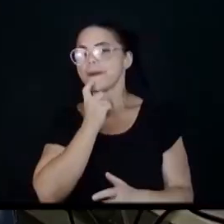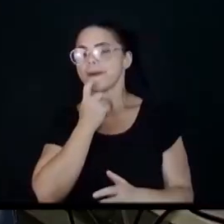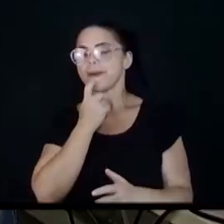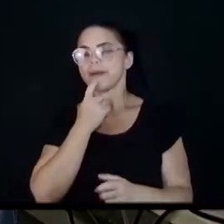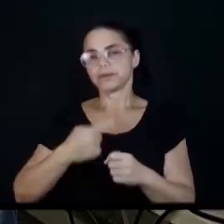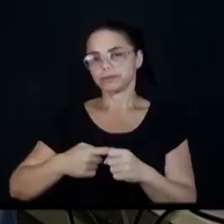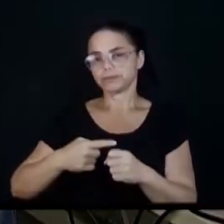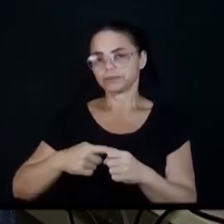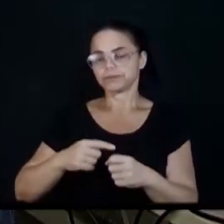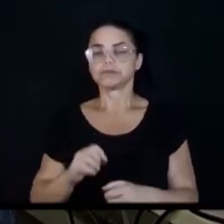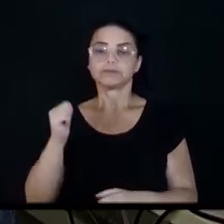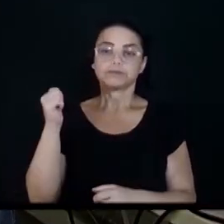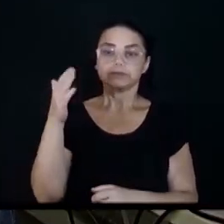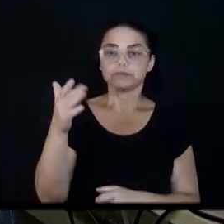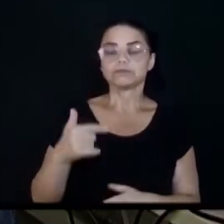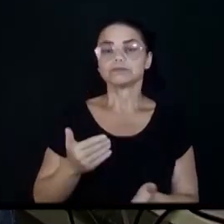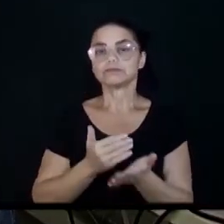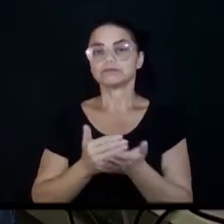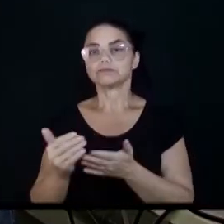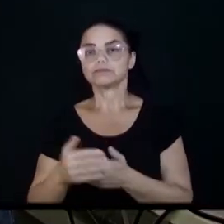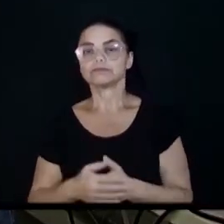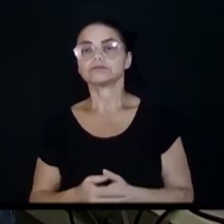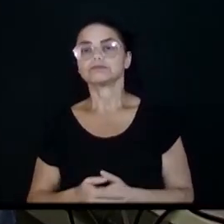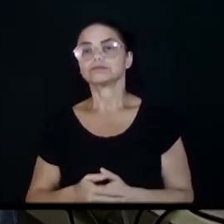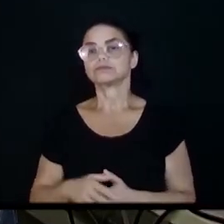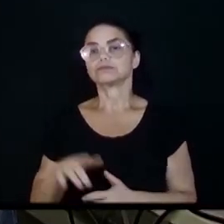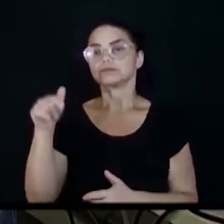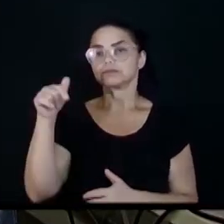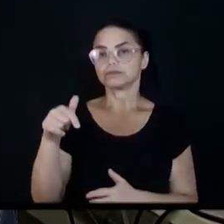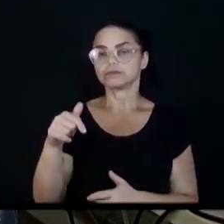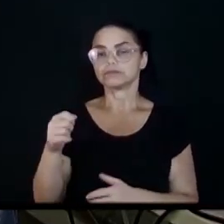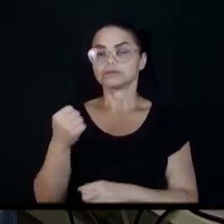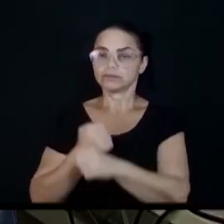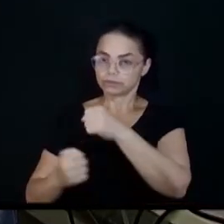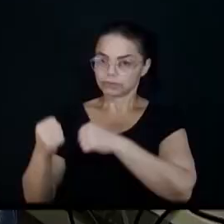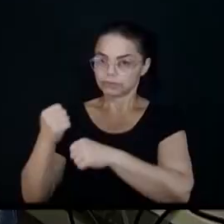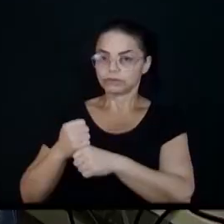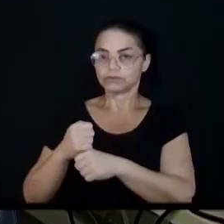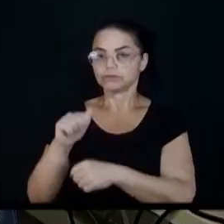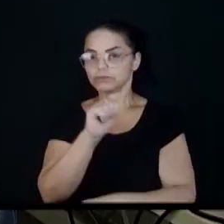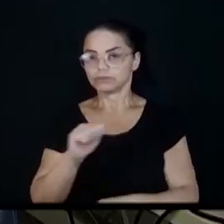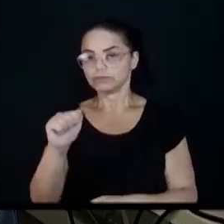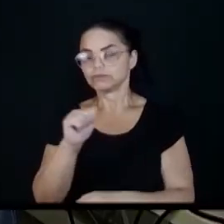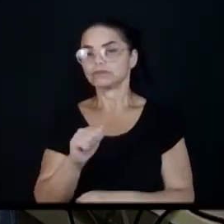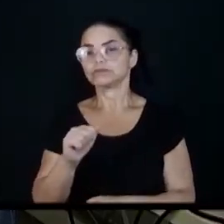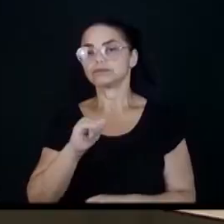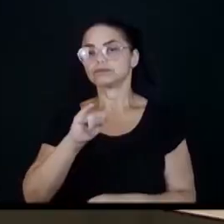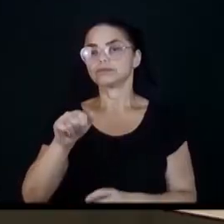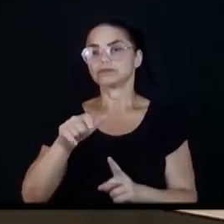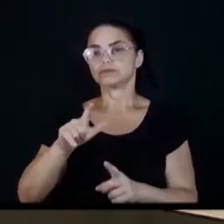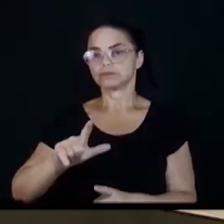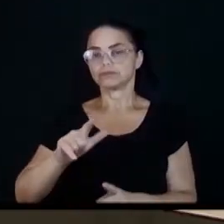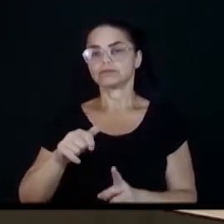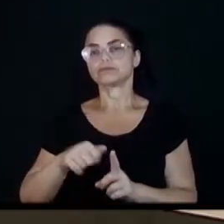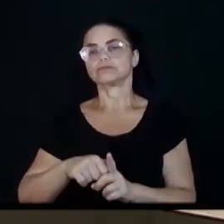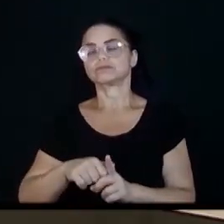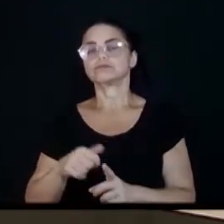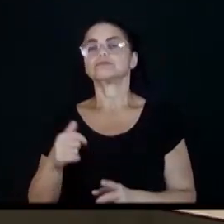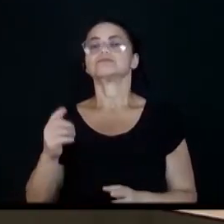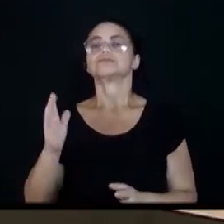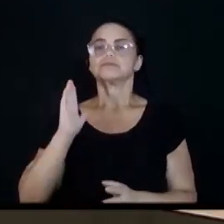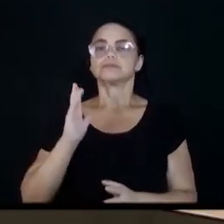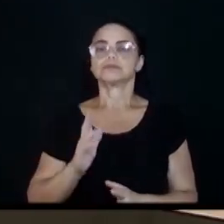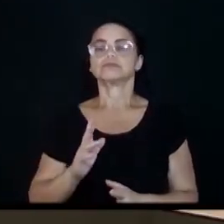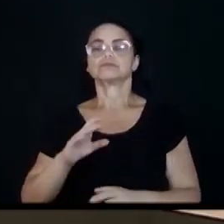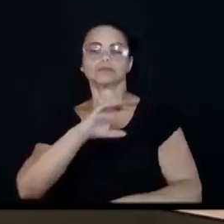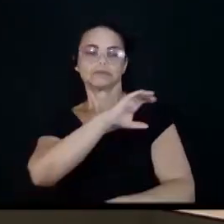eu comecei aqui no Direito de Ser o ano passado, em julho, e desde então eu venho fazendo a coordenação